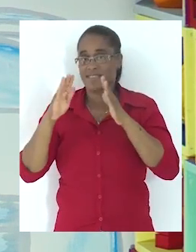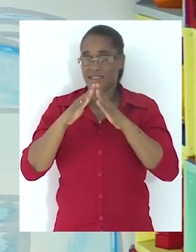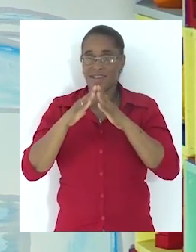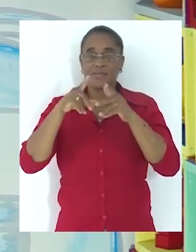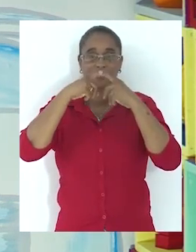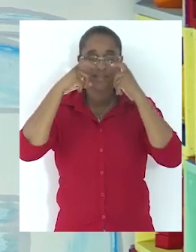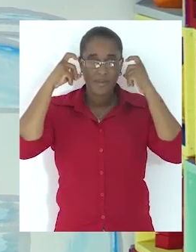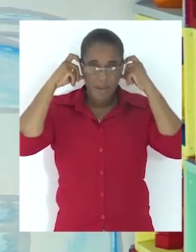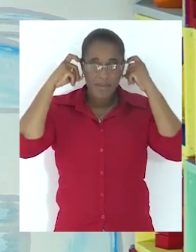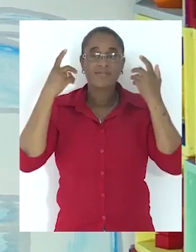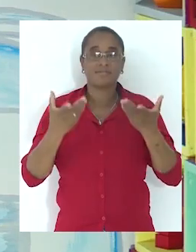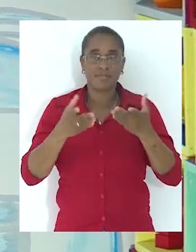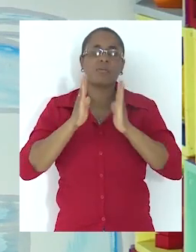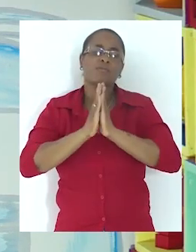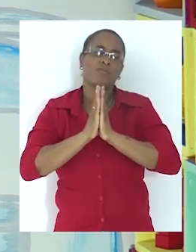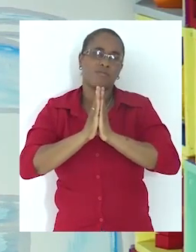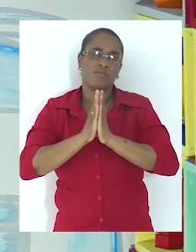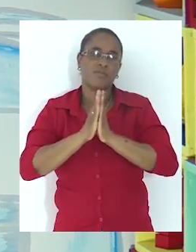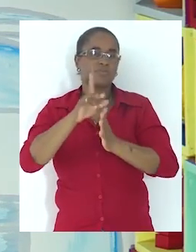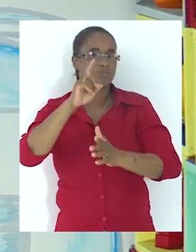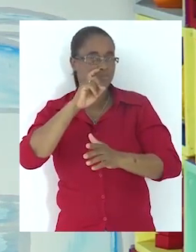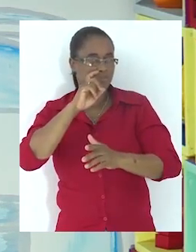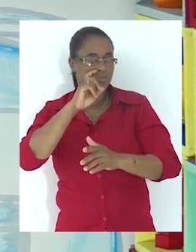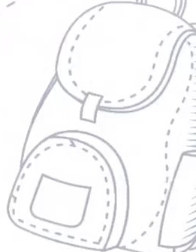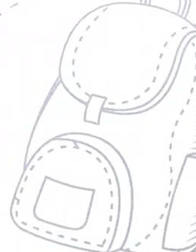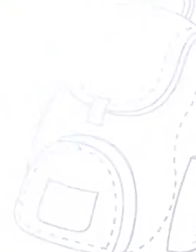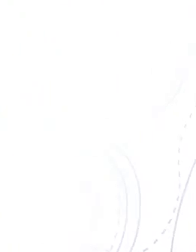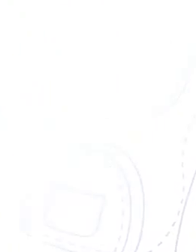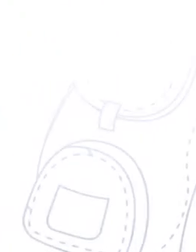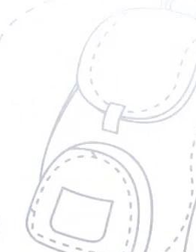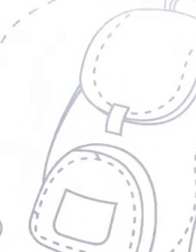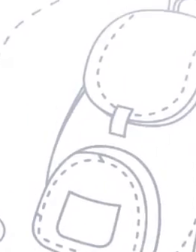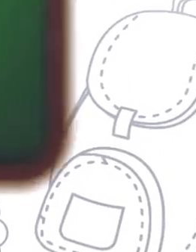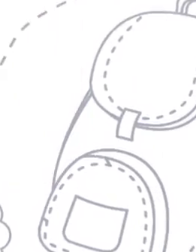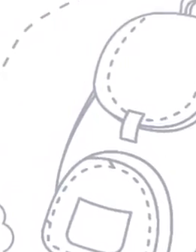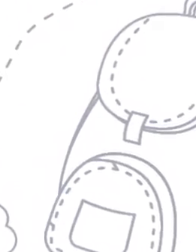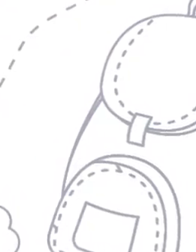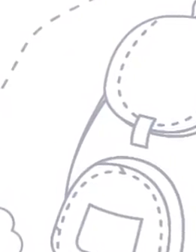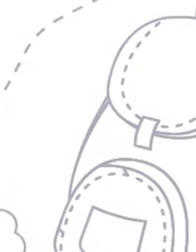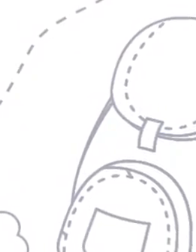use a máscara. Por favor, protejam-se.